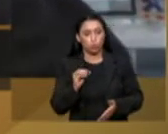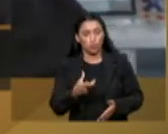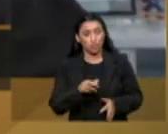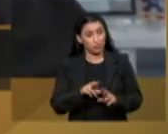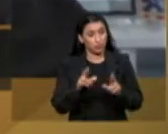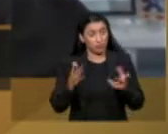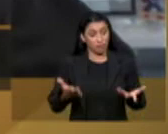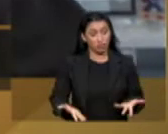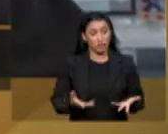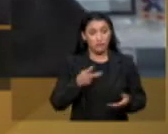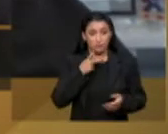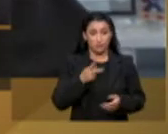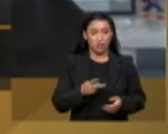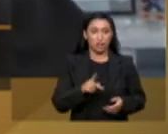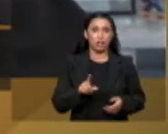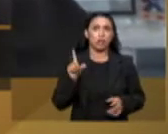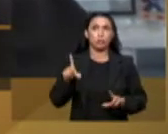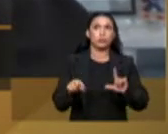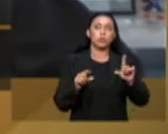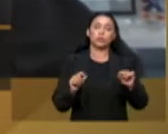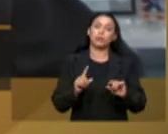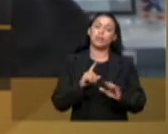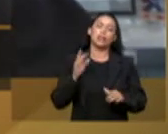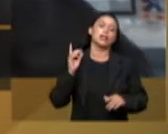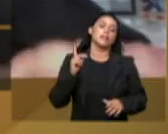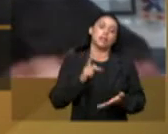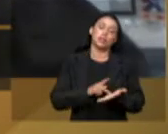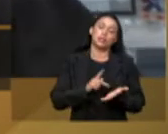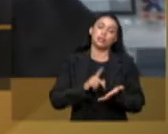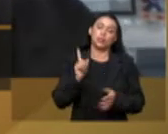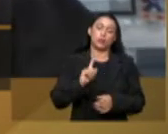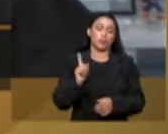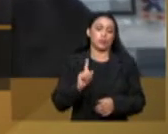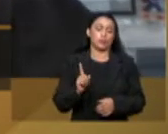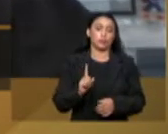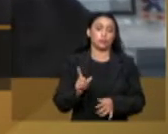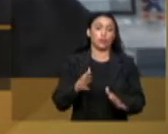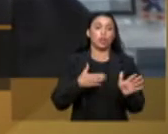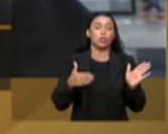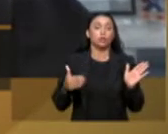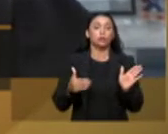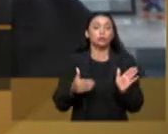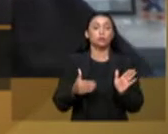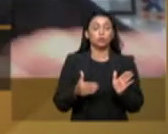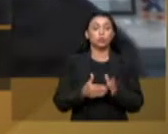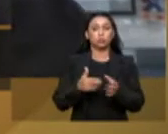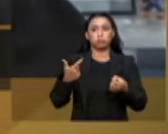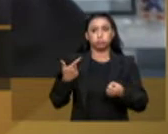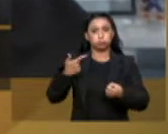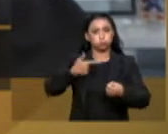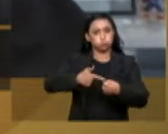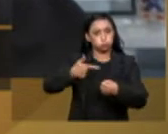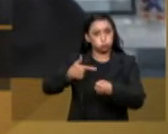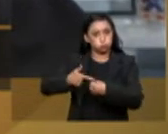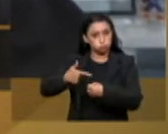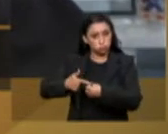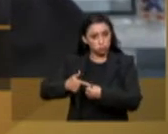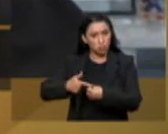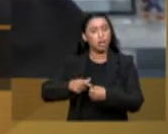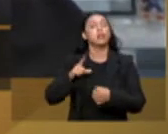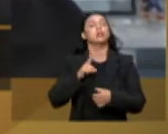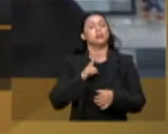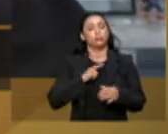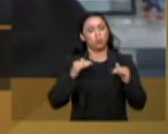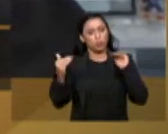que o RECOB é opcional, na prática, não é. Na verdade, todas as distribuidoras de combustíveis estão dentro desse regime especial de